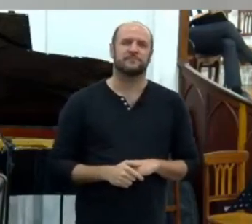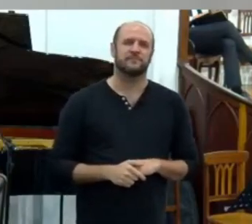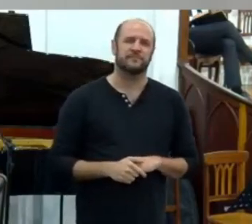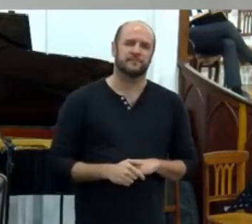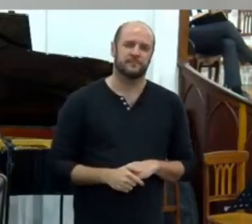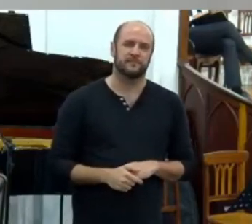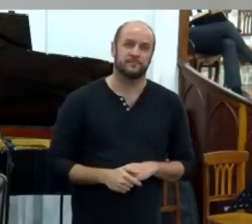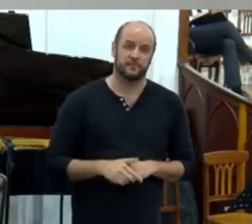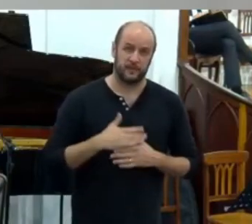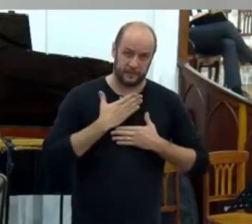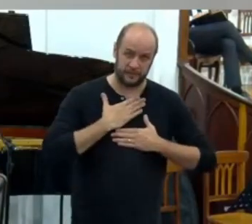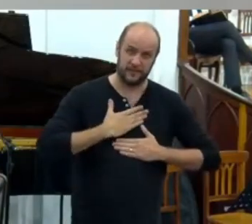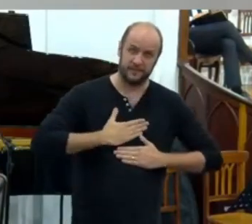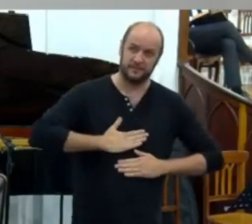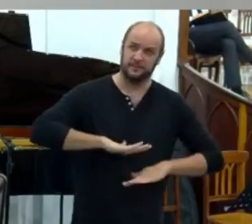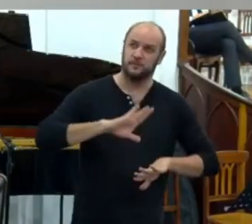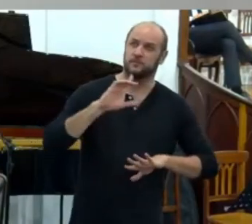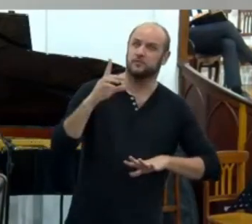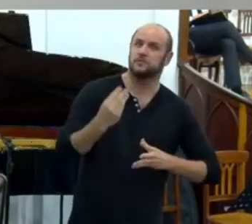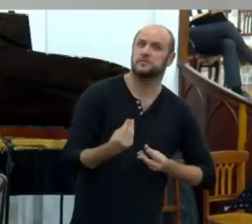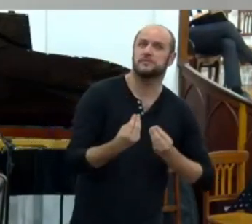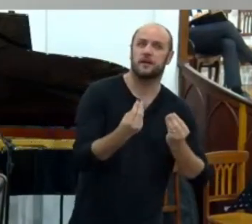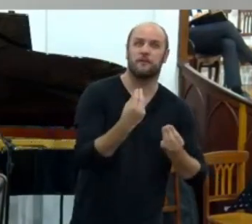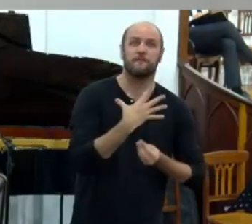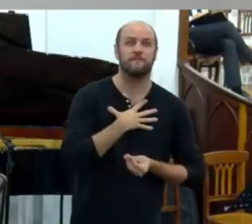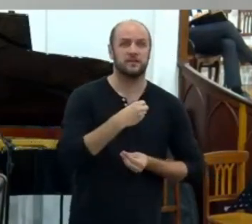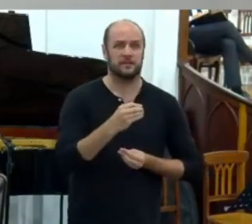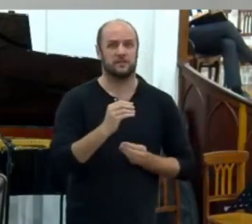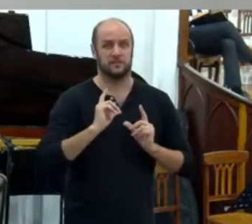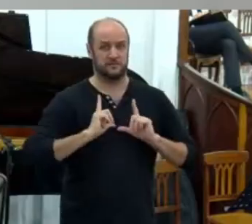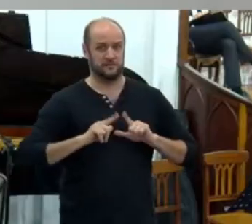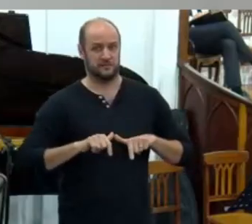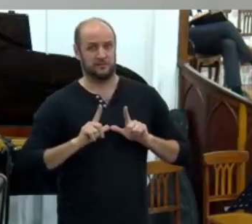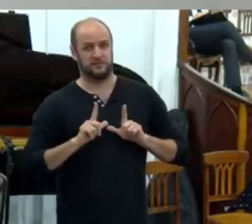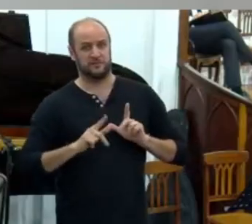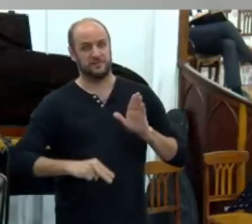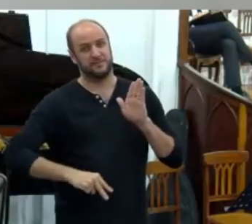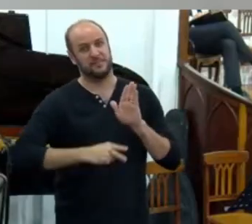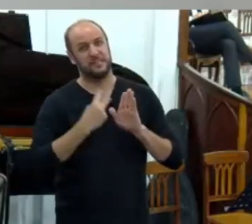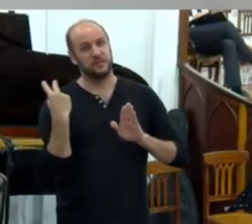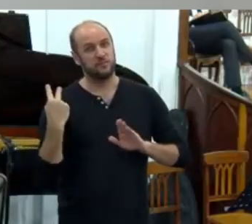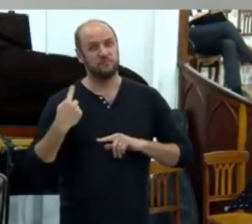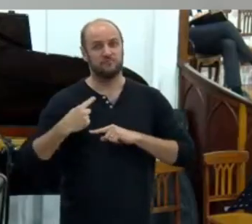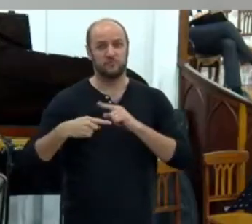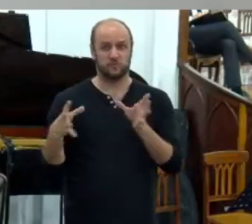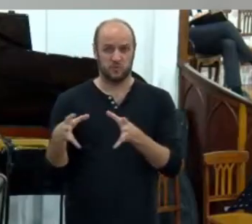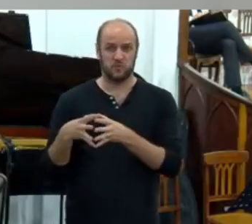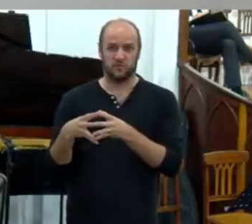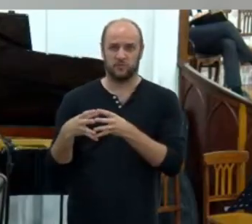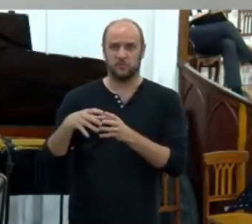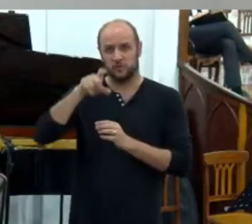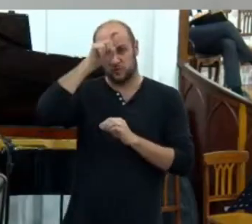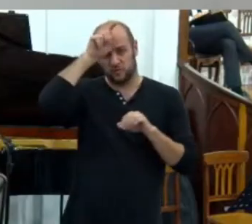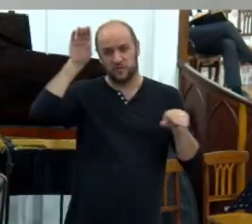O descanso que Deus deu aos seus filhos, aos filhos de Israel, a segunda geração que saiu do